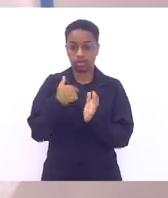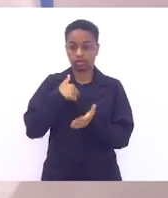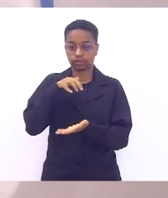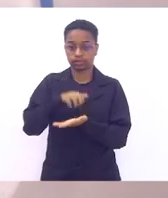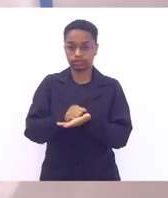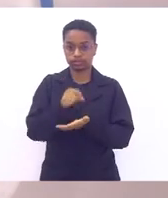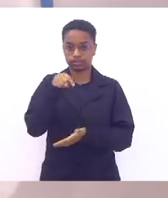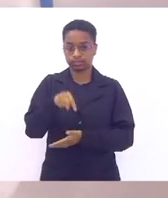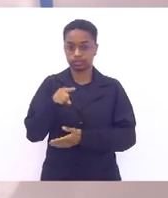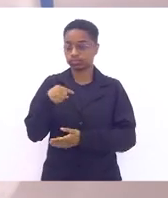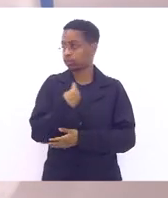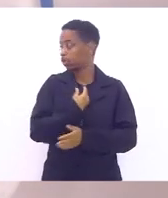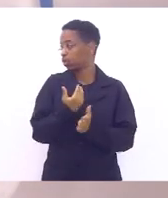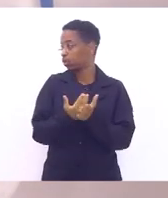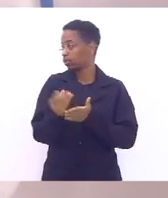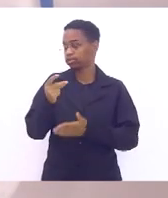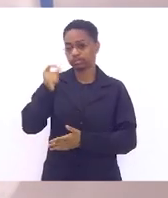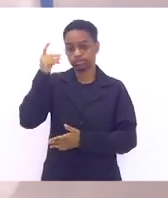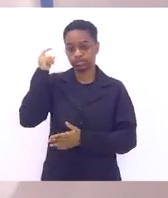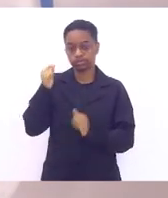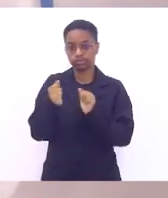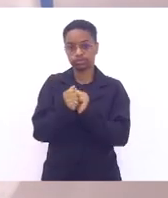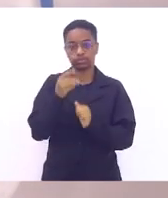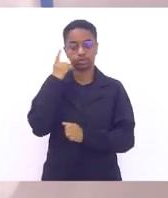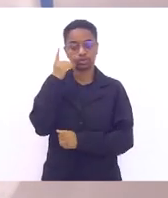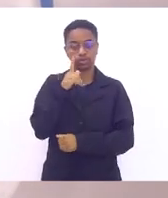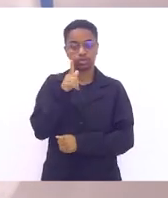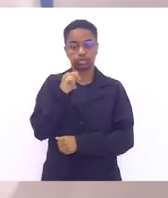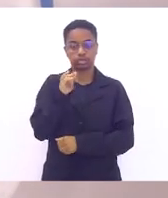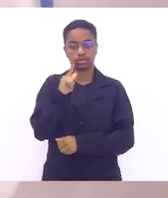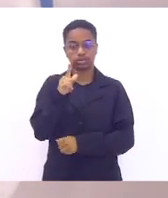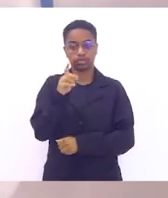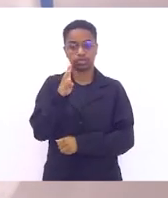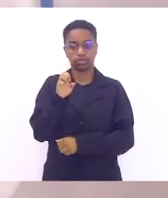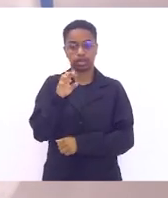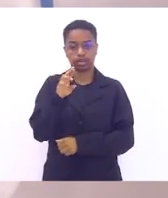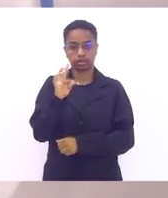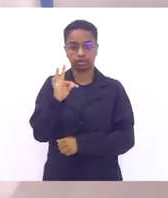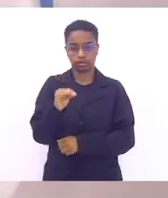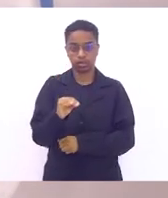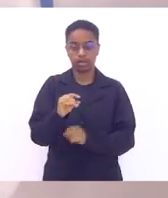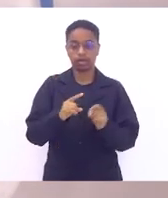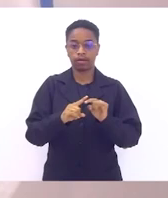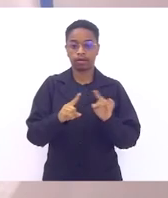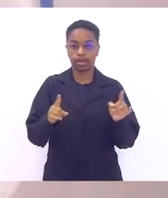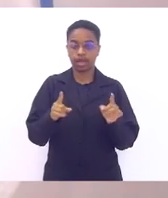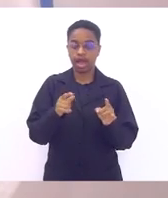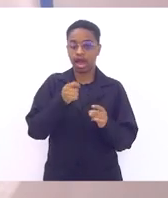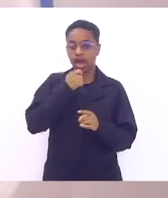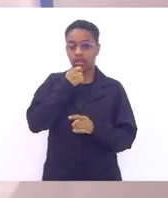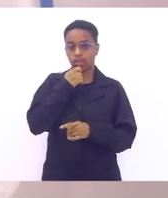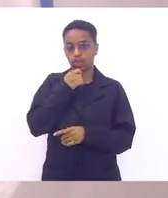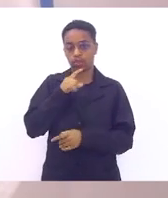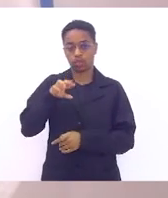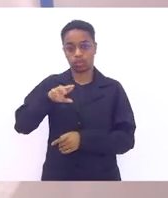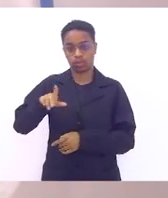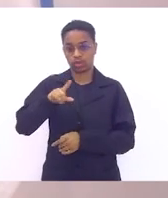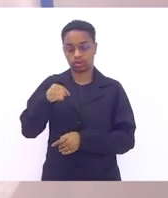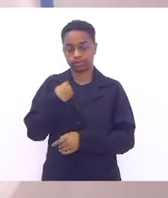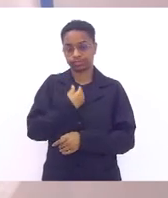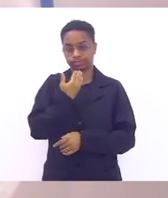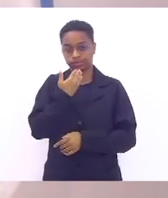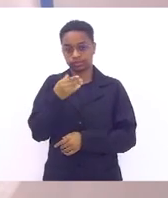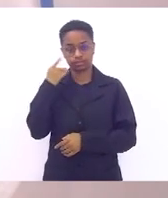frente começou lá atrás, com o deputado Gilberto Palmares, não foi à toa que a gente pediu ao